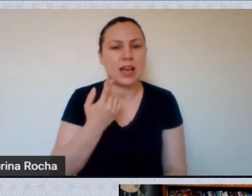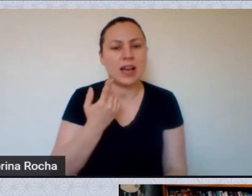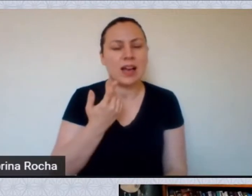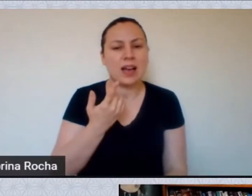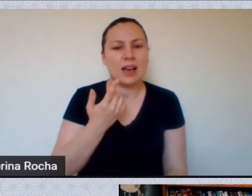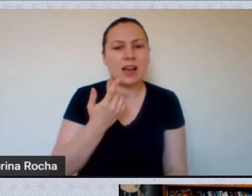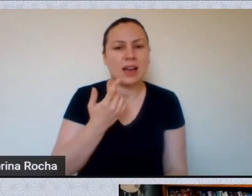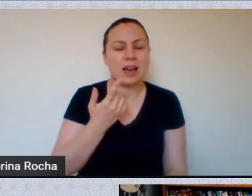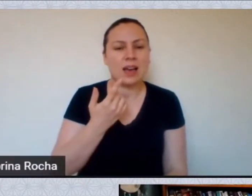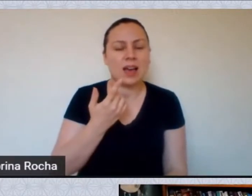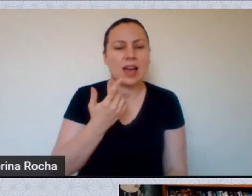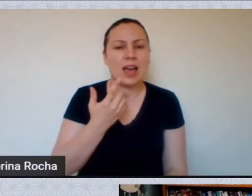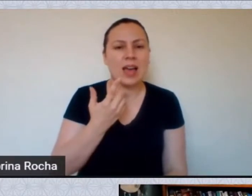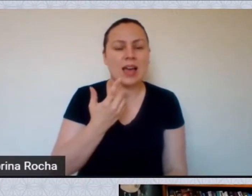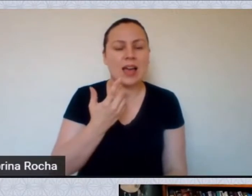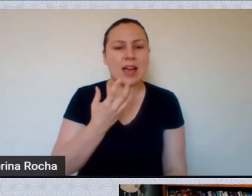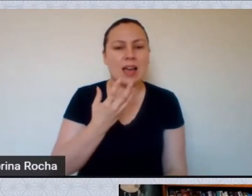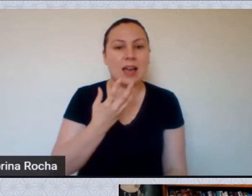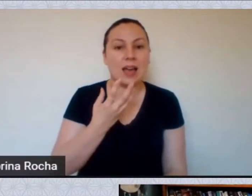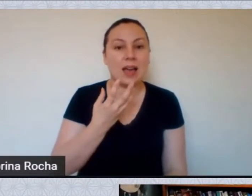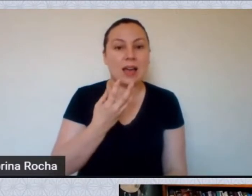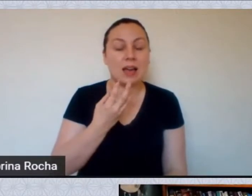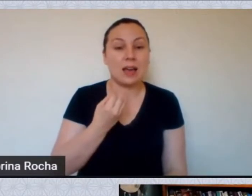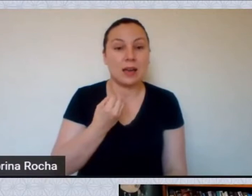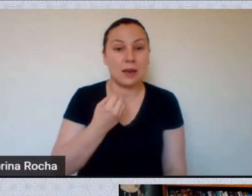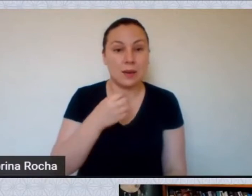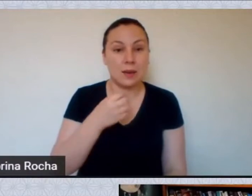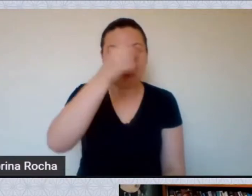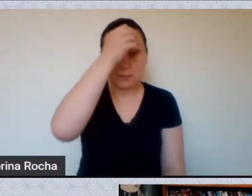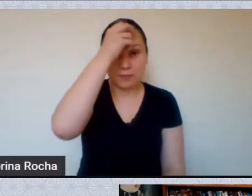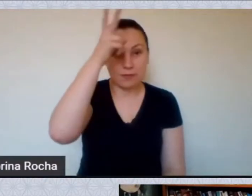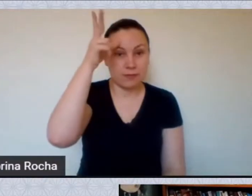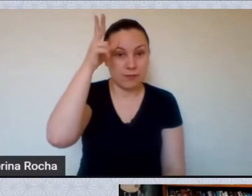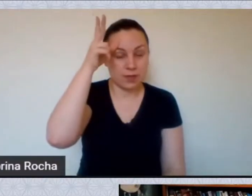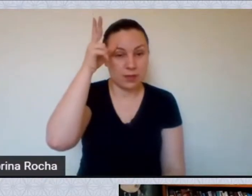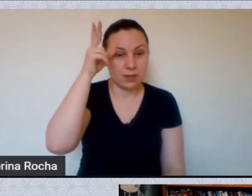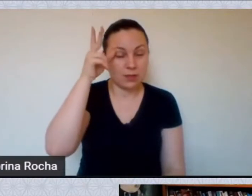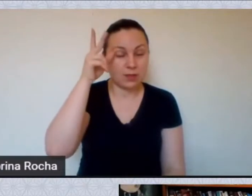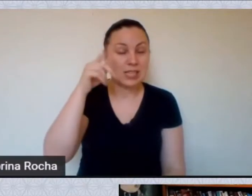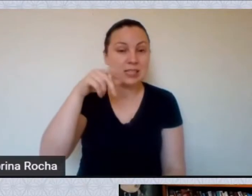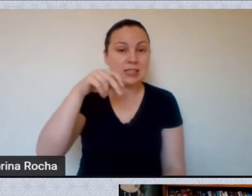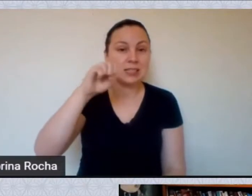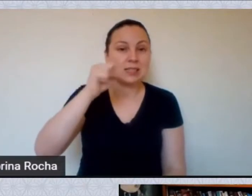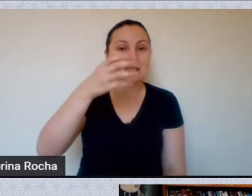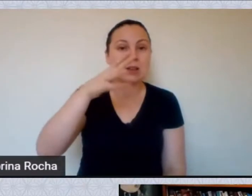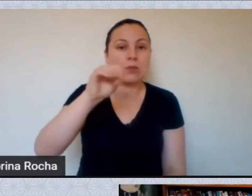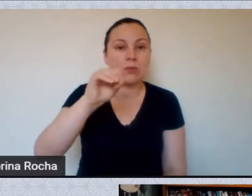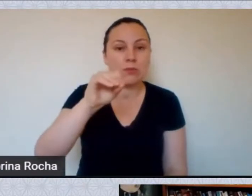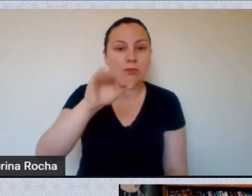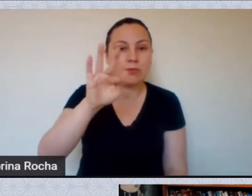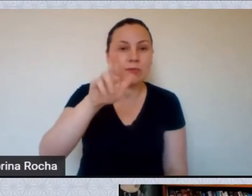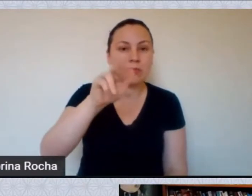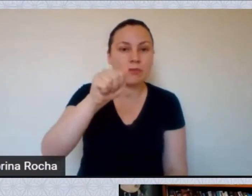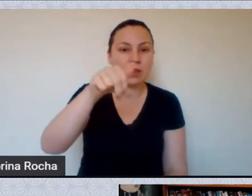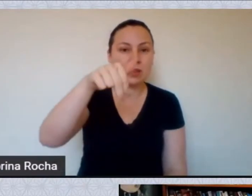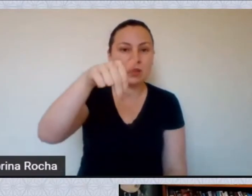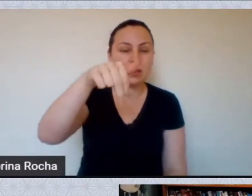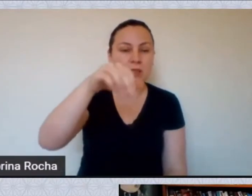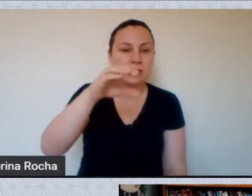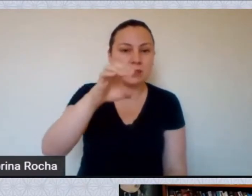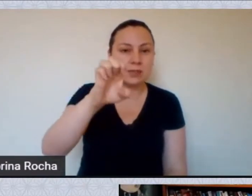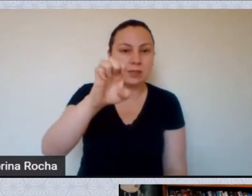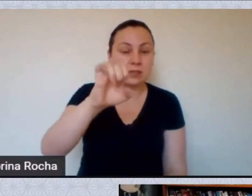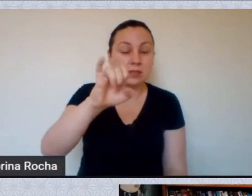o posicionamento dos prefeitos de São Francisco e de Los Angeles, na Califórnia, com relação a máscaras